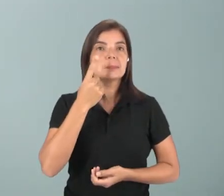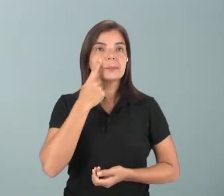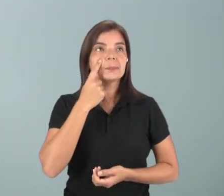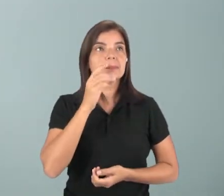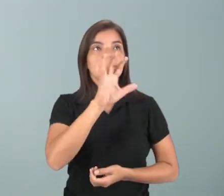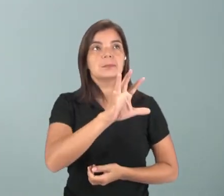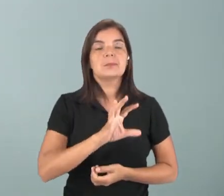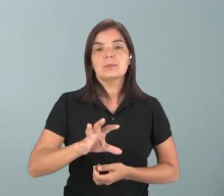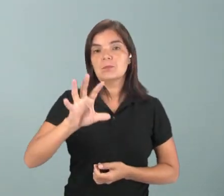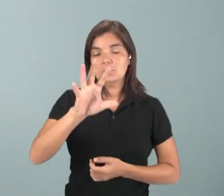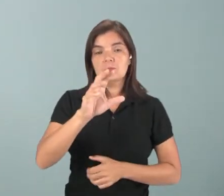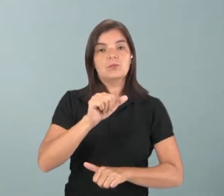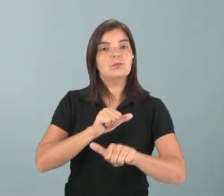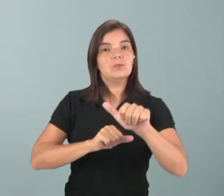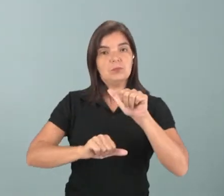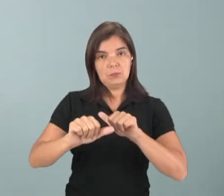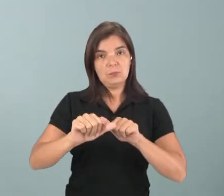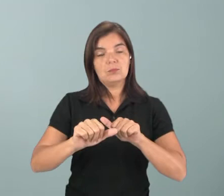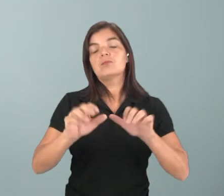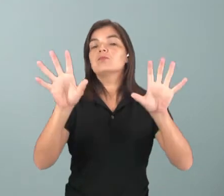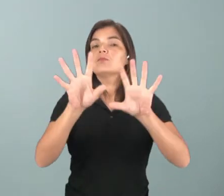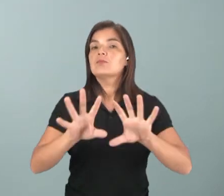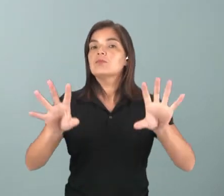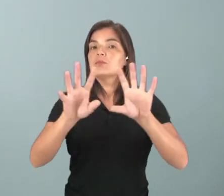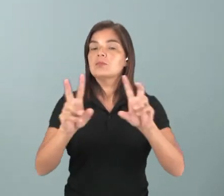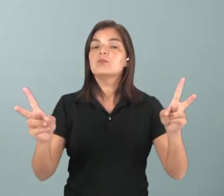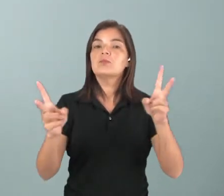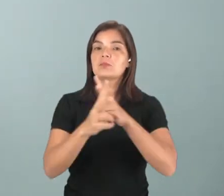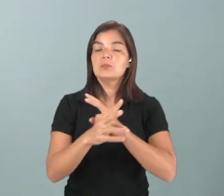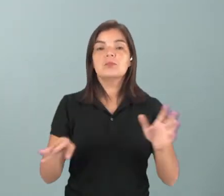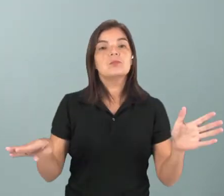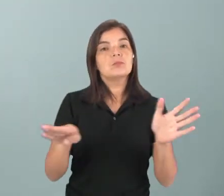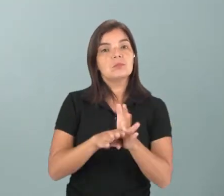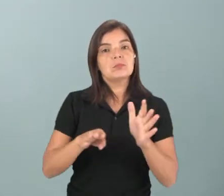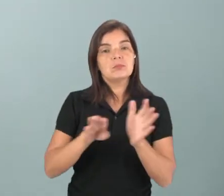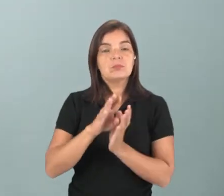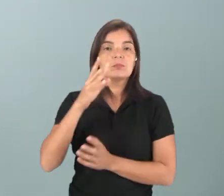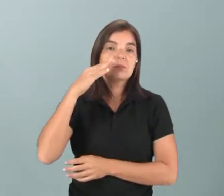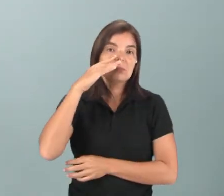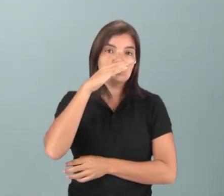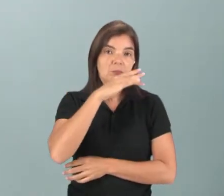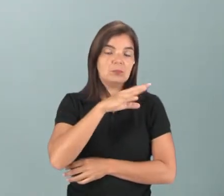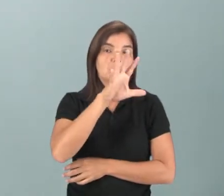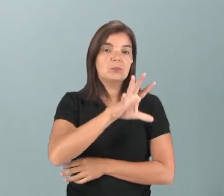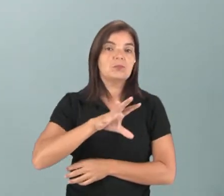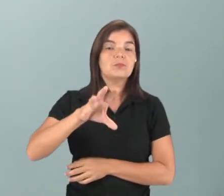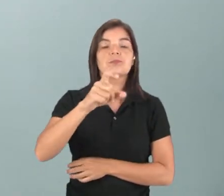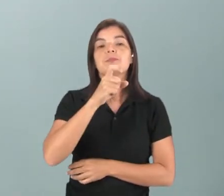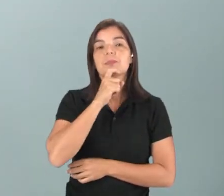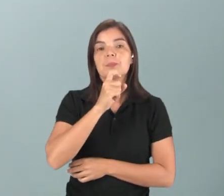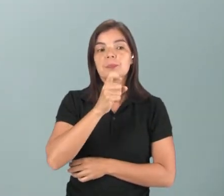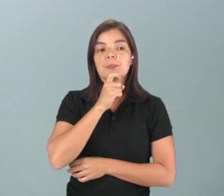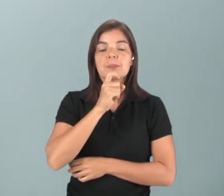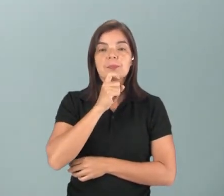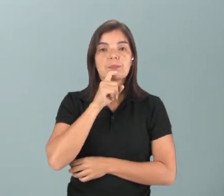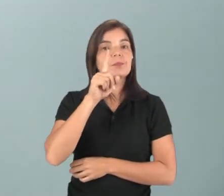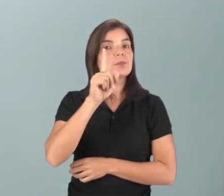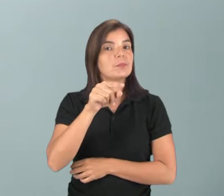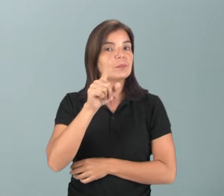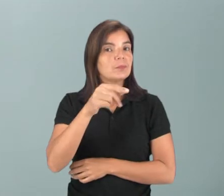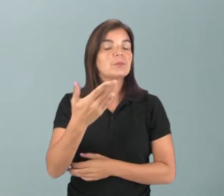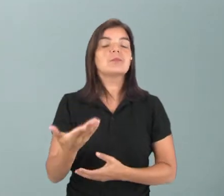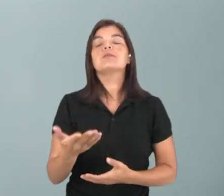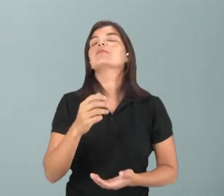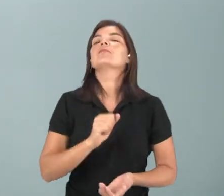as regiões trocam massas de ar, tá? E se chega uma massa de ar quente em uma região fria, né? Essa